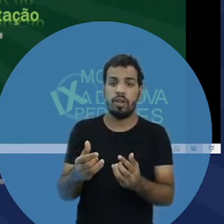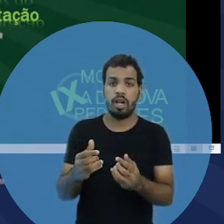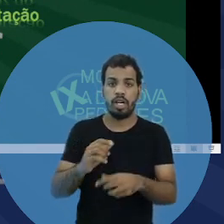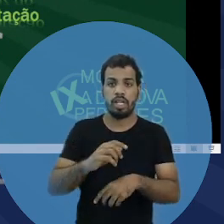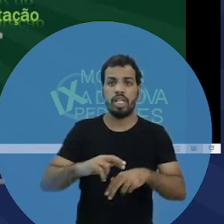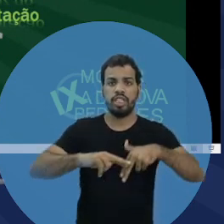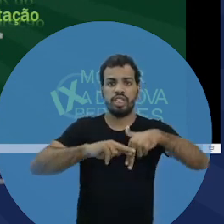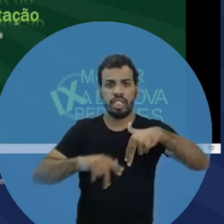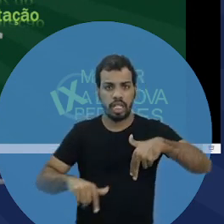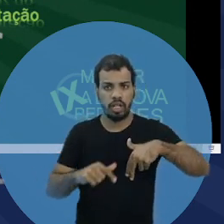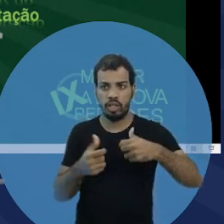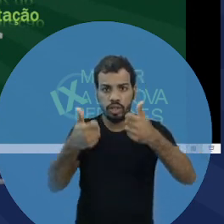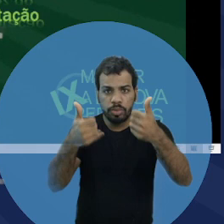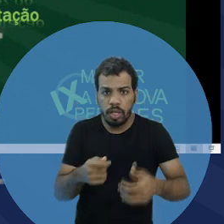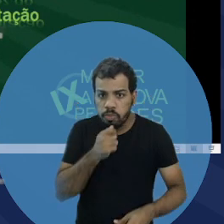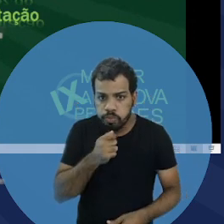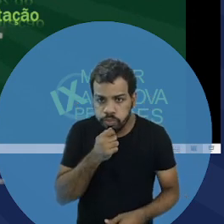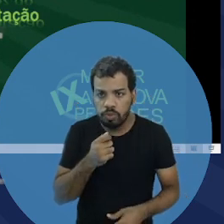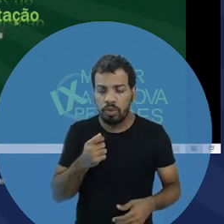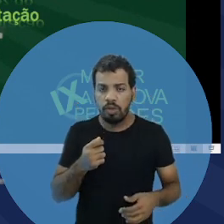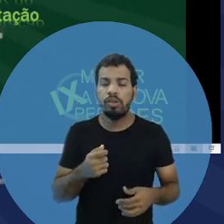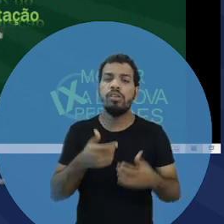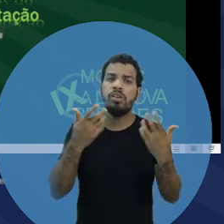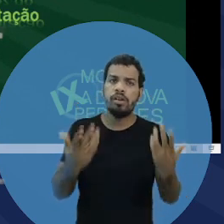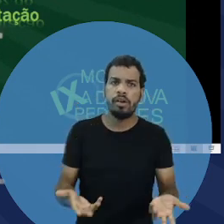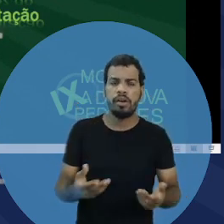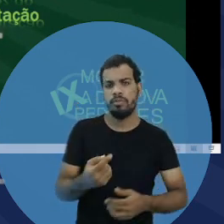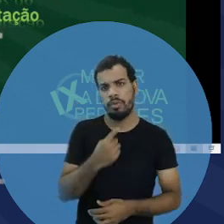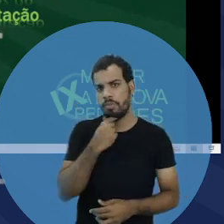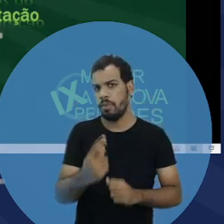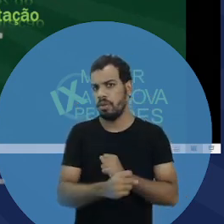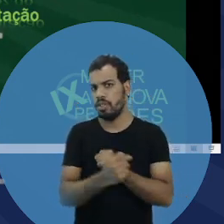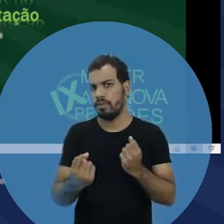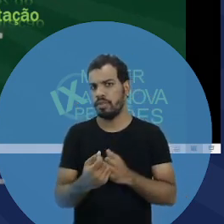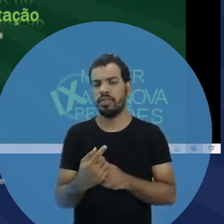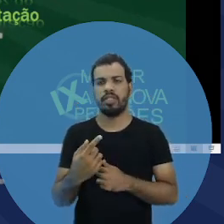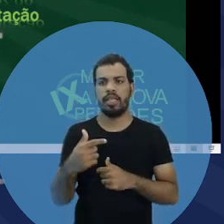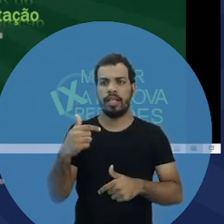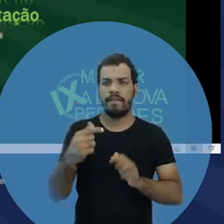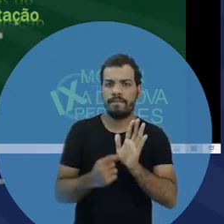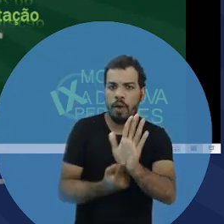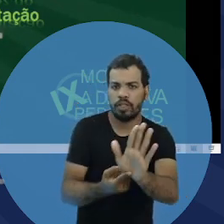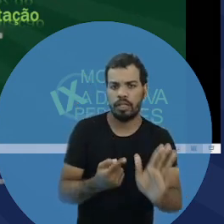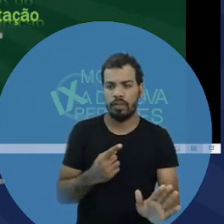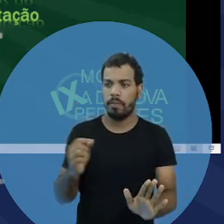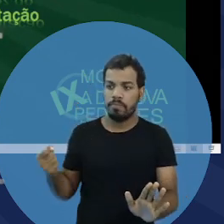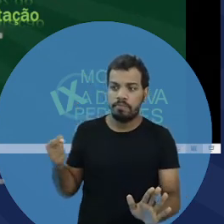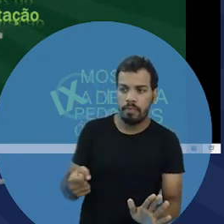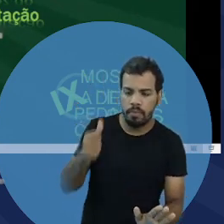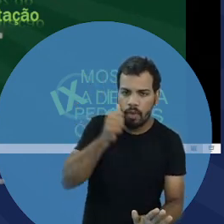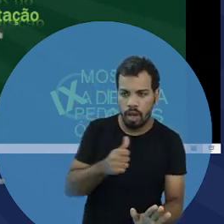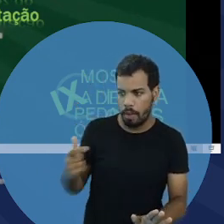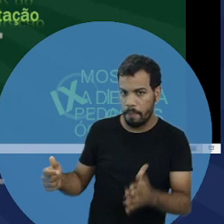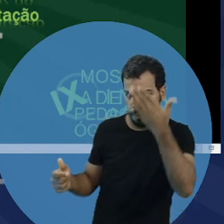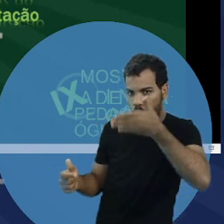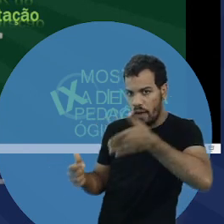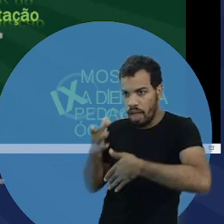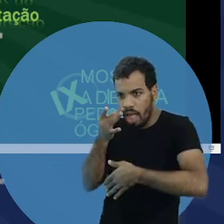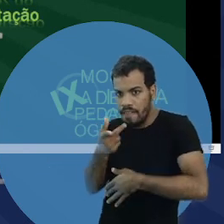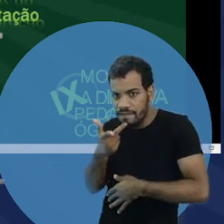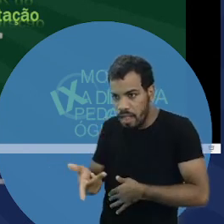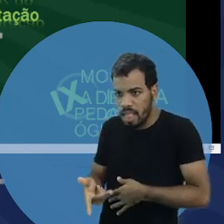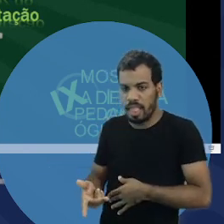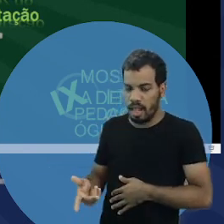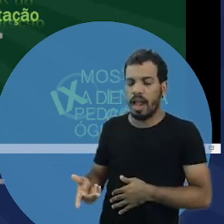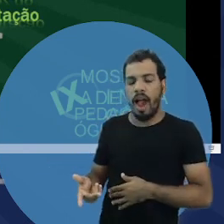ao racismo, né? Então, não tem como a gente trabalhar, tá certo? E a gente fez também uma